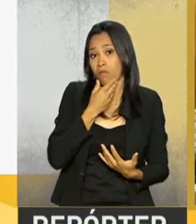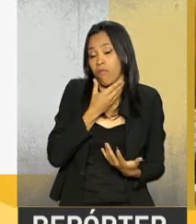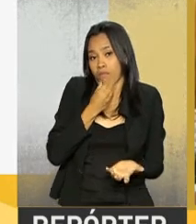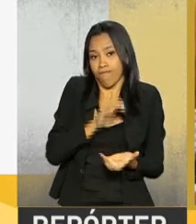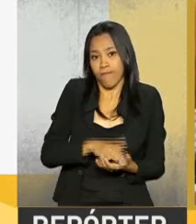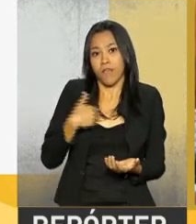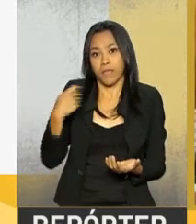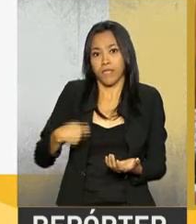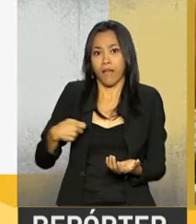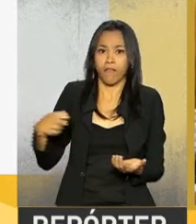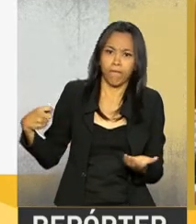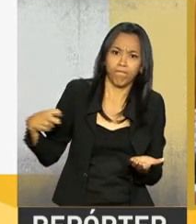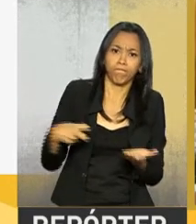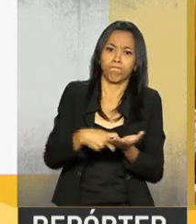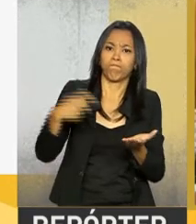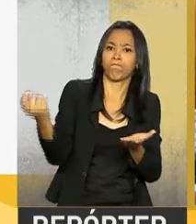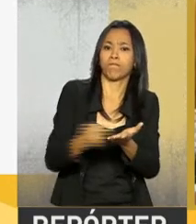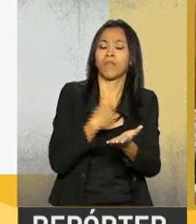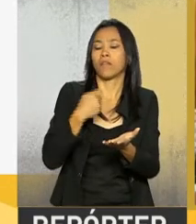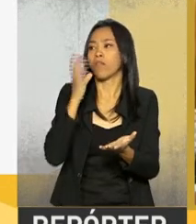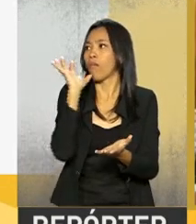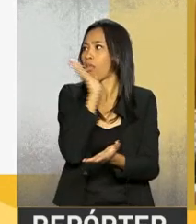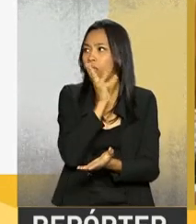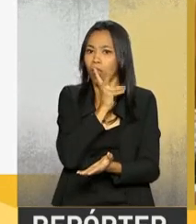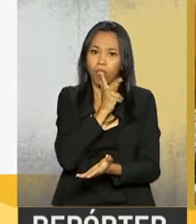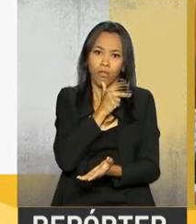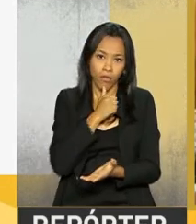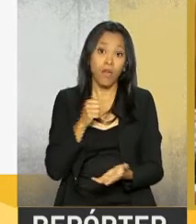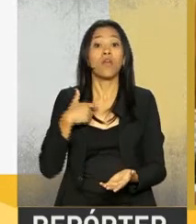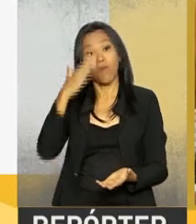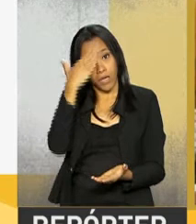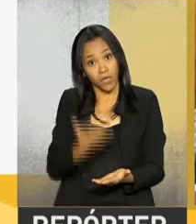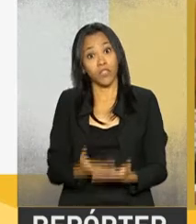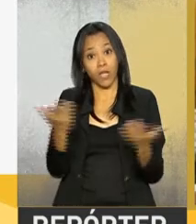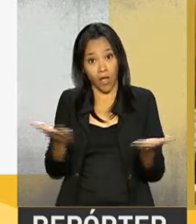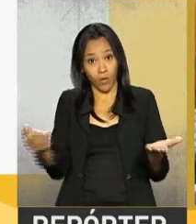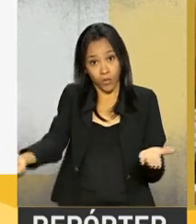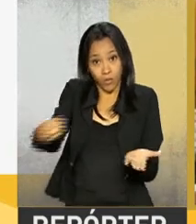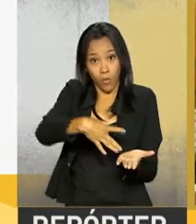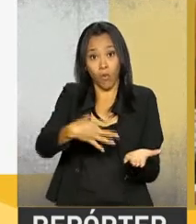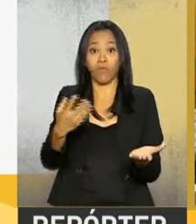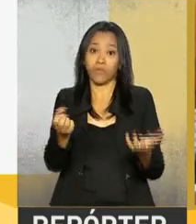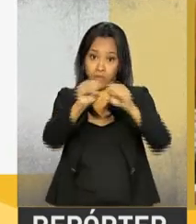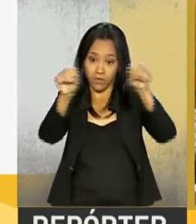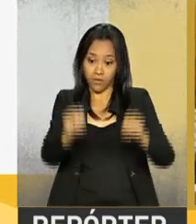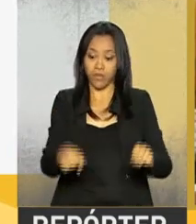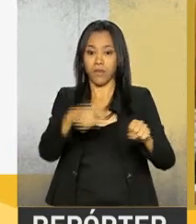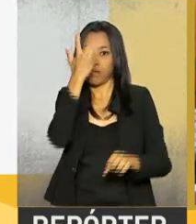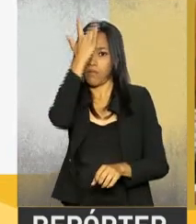era uma burocracia muito grande então acredito que esse visto eletrônico que vai facilitar muito